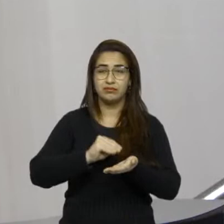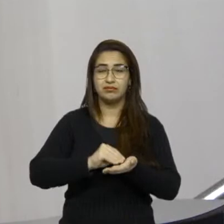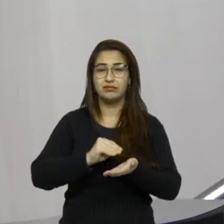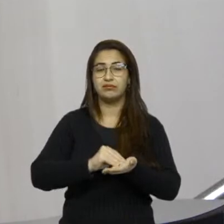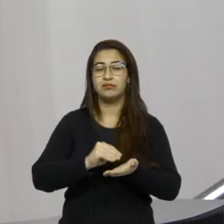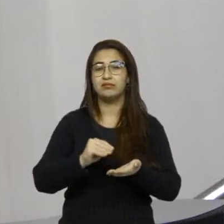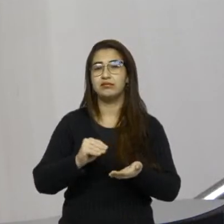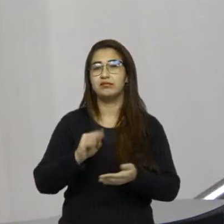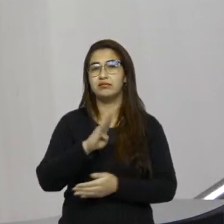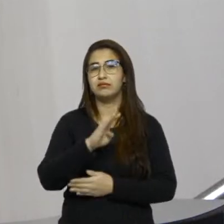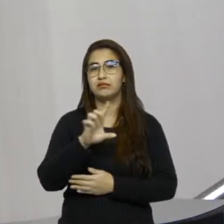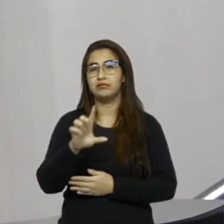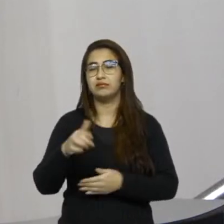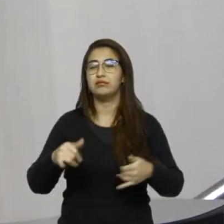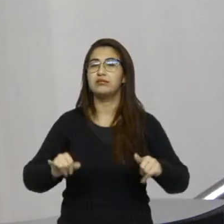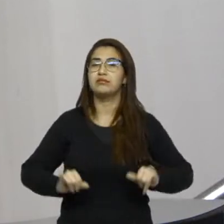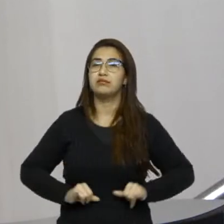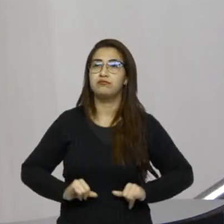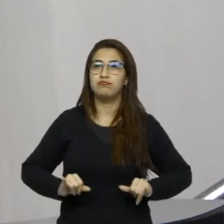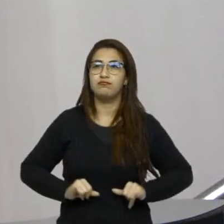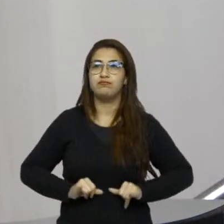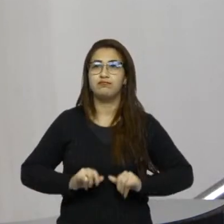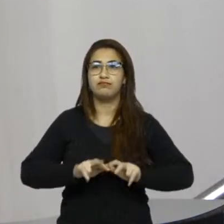das cidades que sofrem com isso.